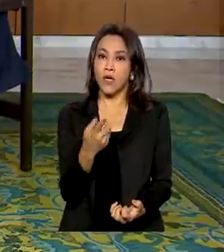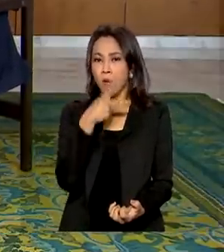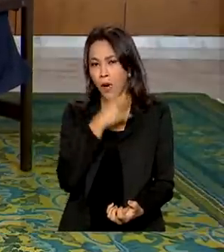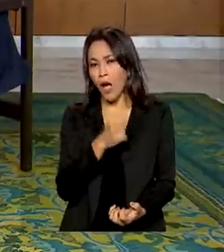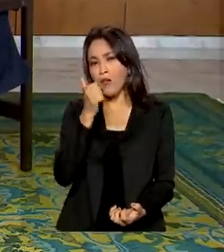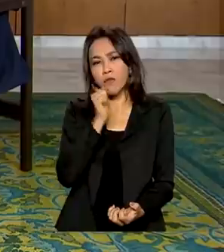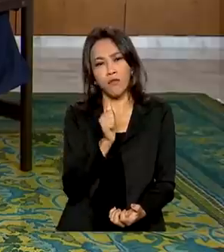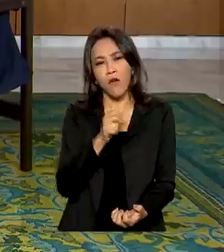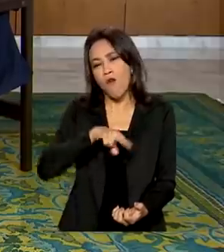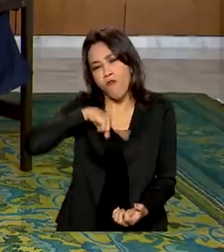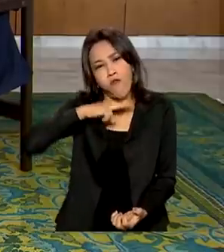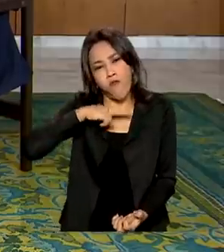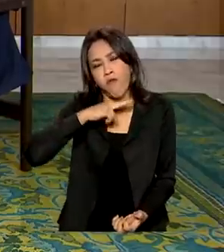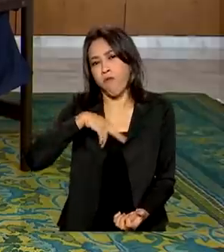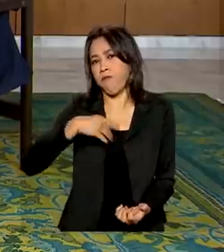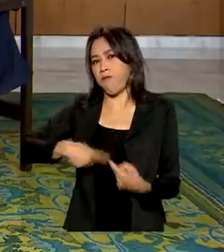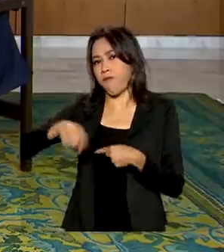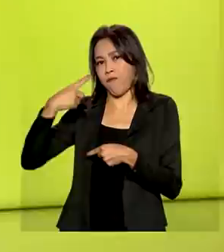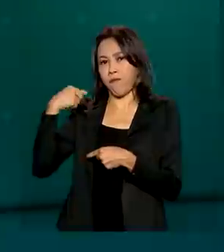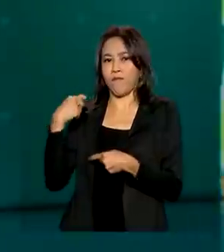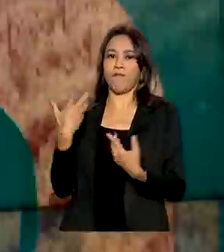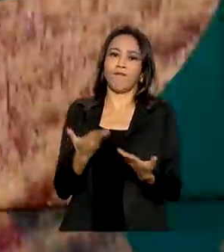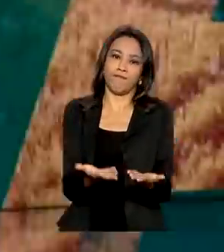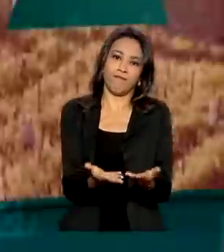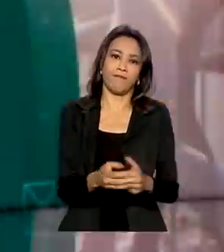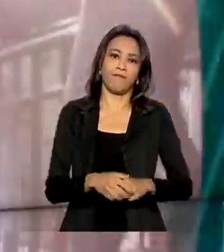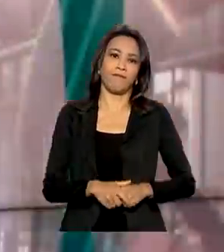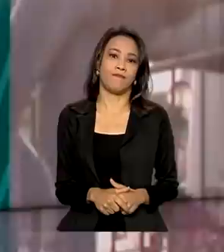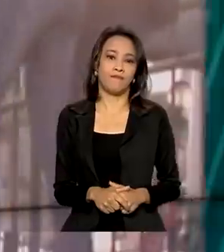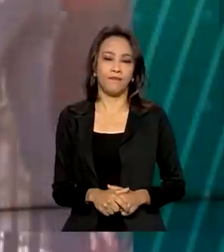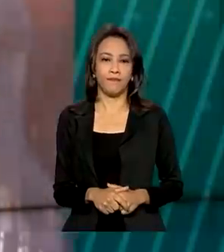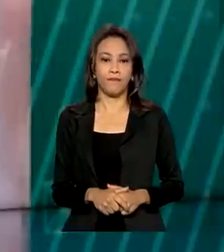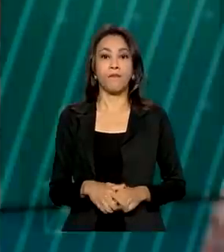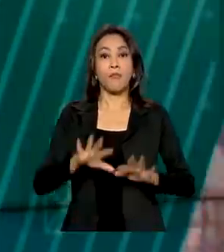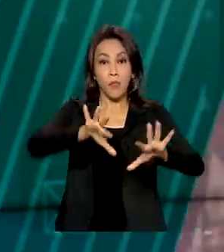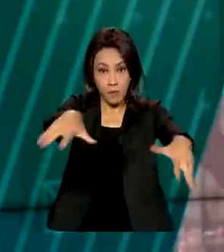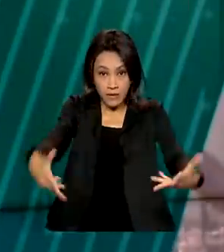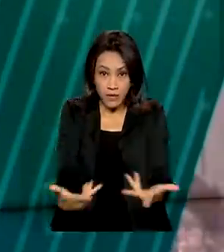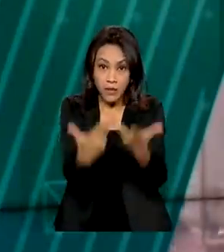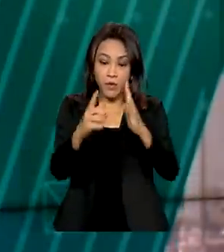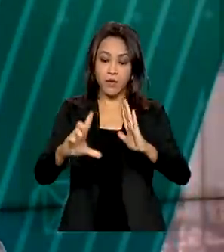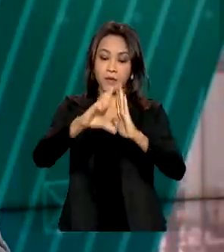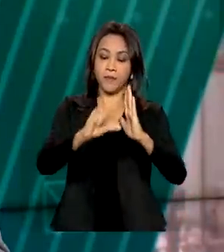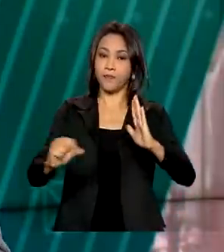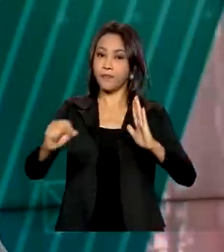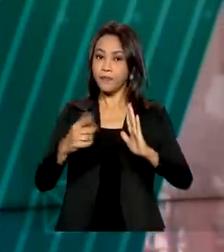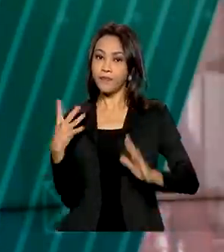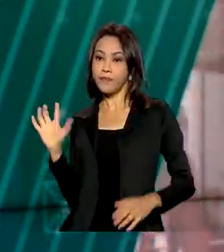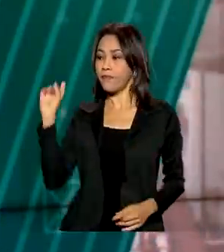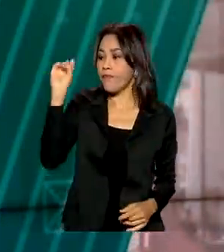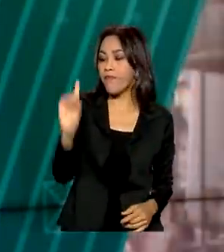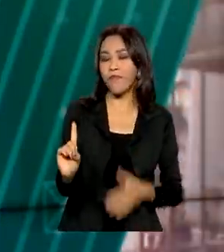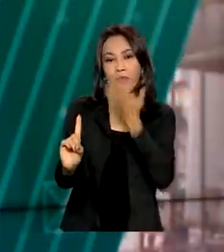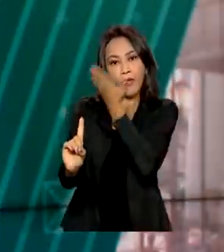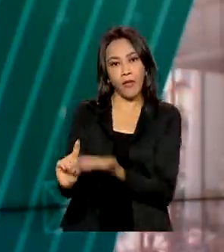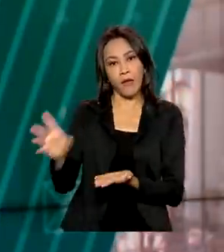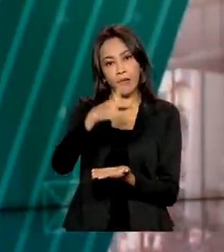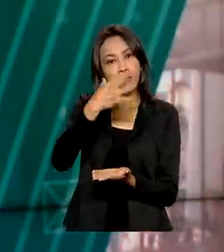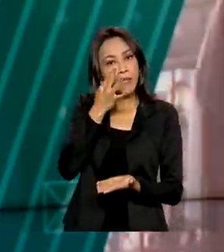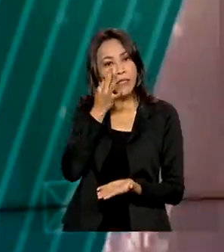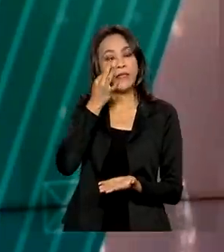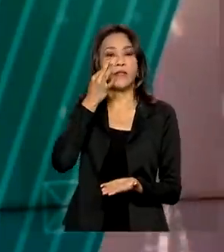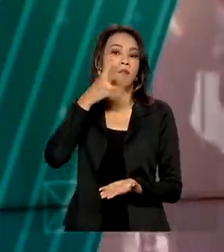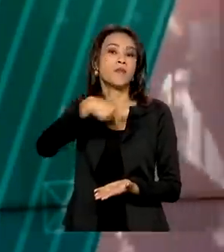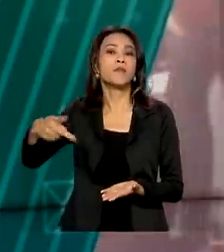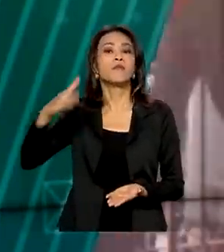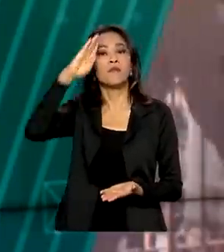nossas avós, essa é a nossa vida. Uma cerimônia no Palácio do Planalto, com a presença do presidente Jair Bolsonaro,